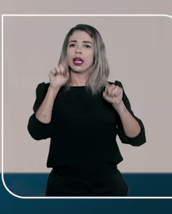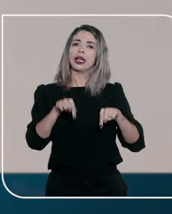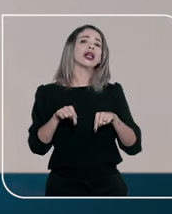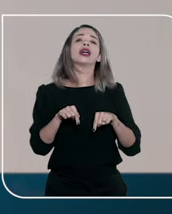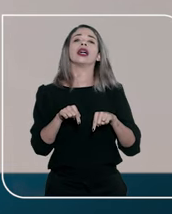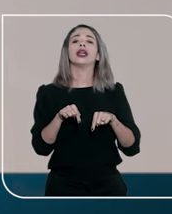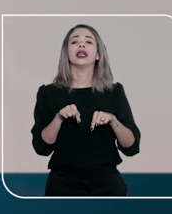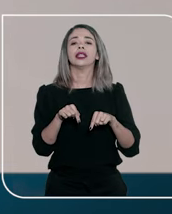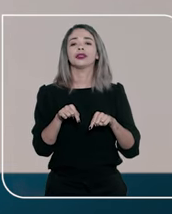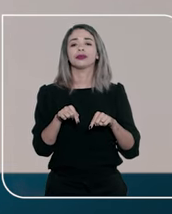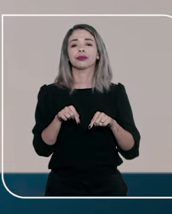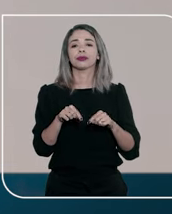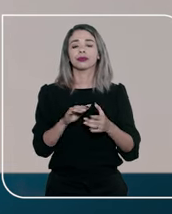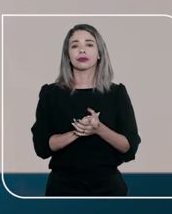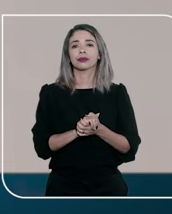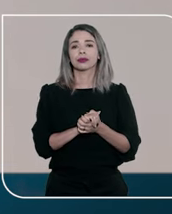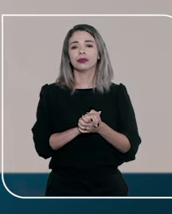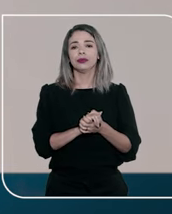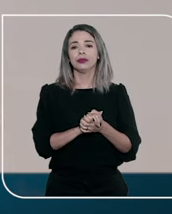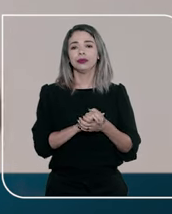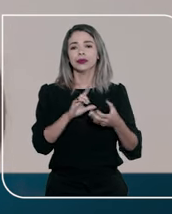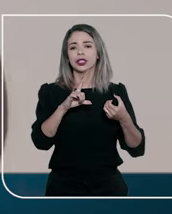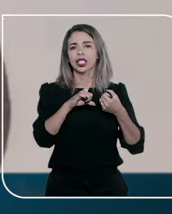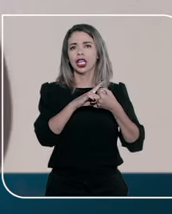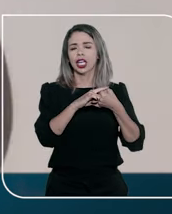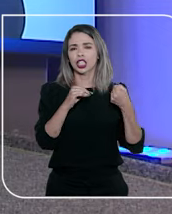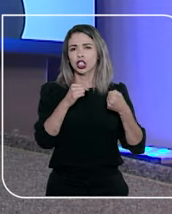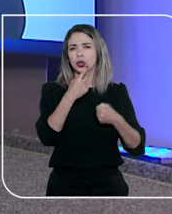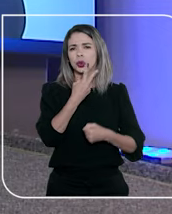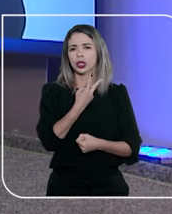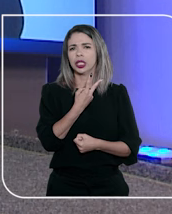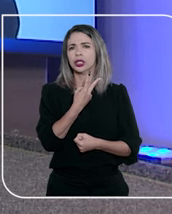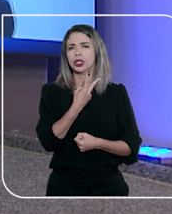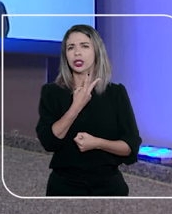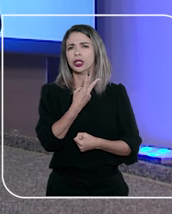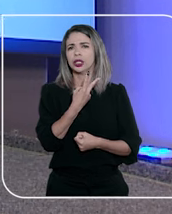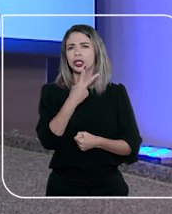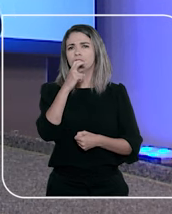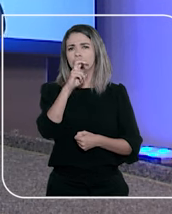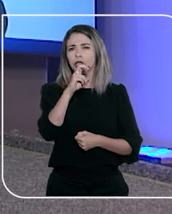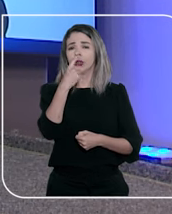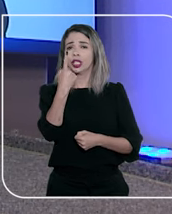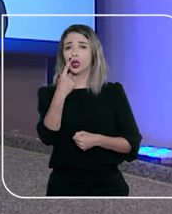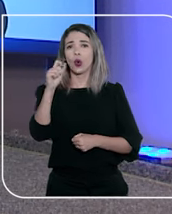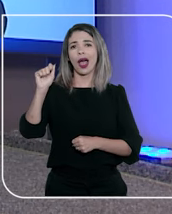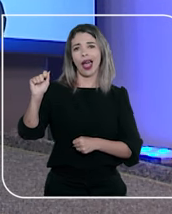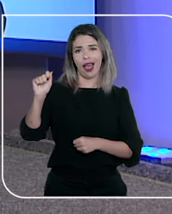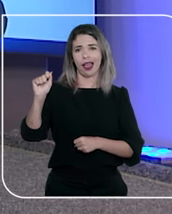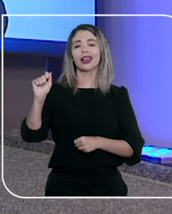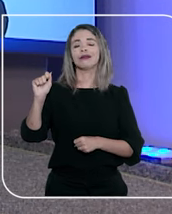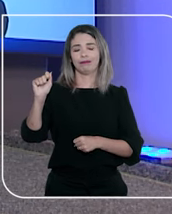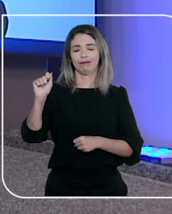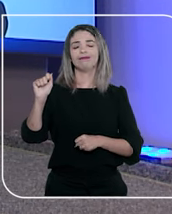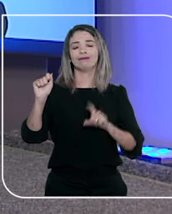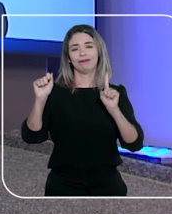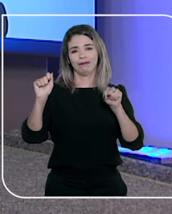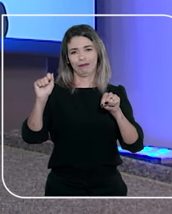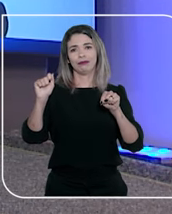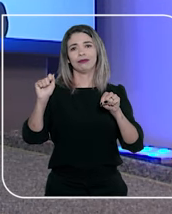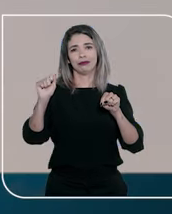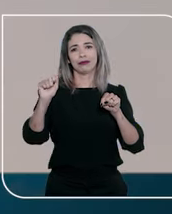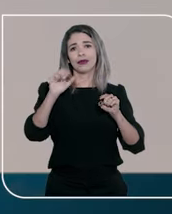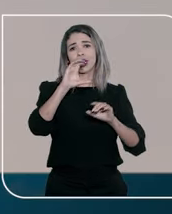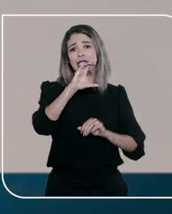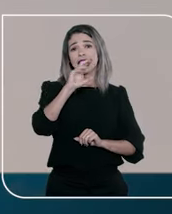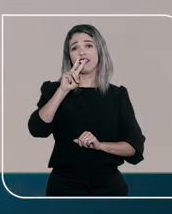do artigo 251A. Qual, Bruno? Perdão. 251A. Muito obrigado. 251A do CBA, em